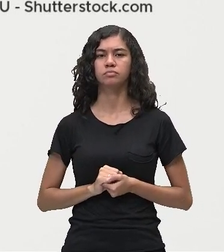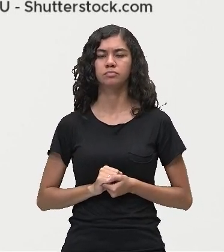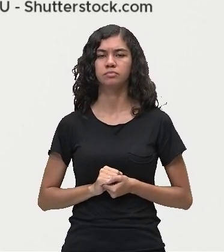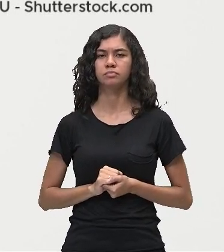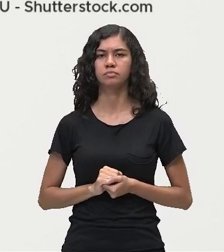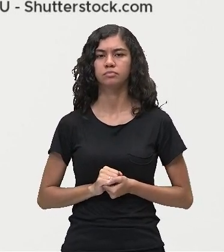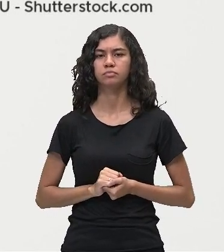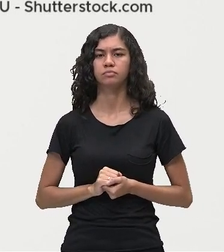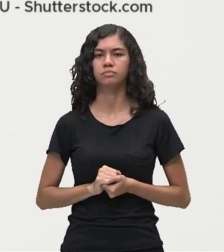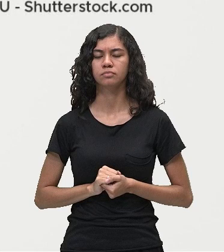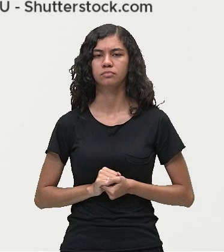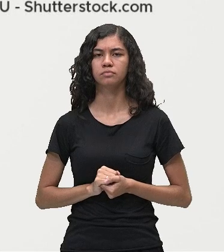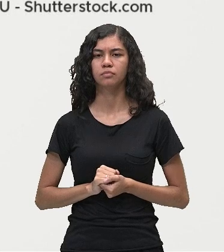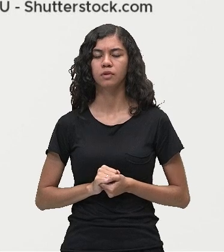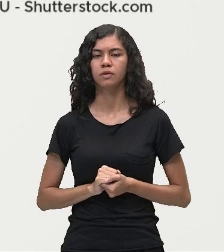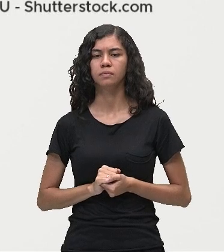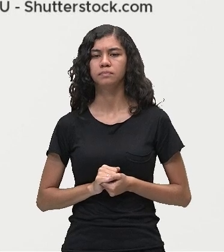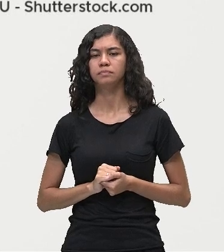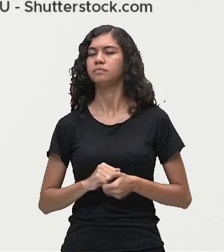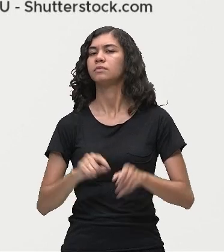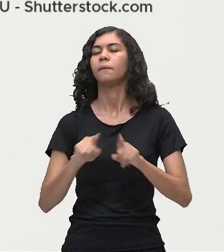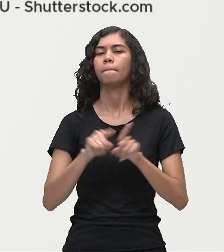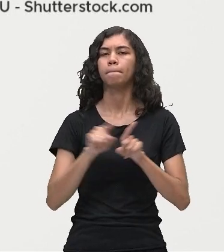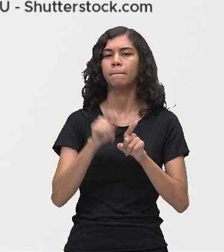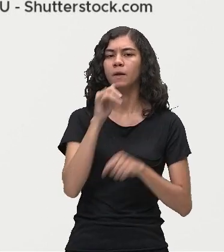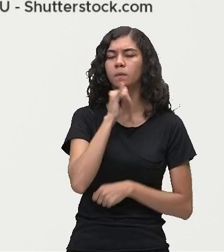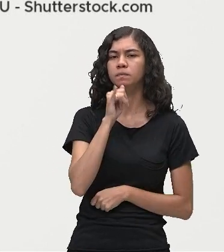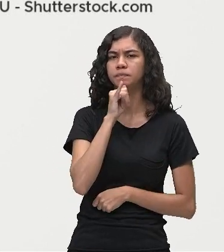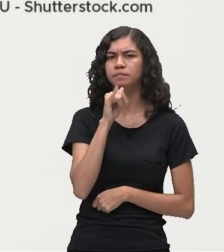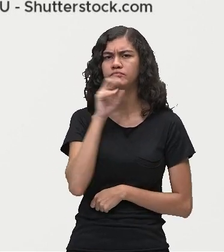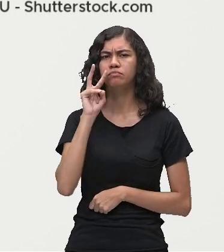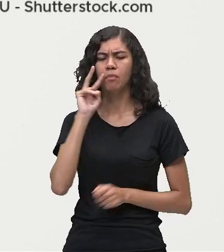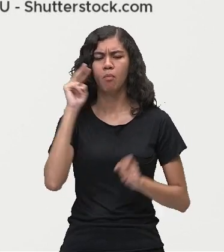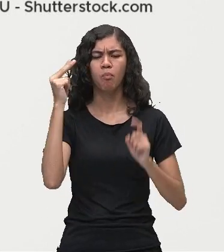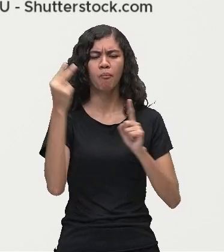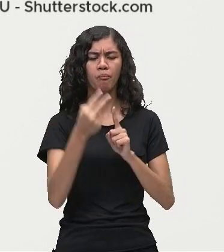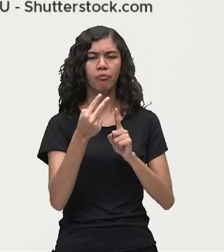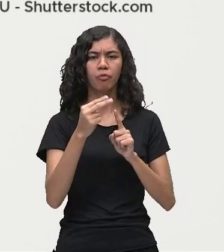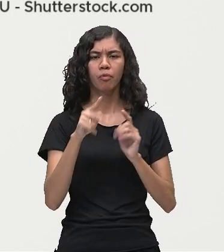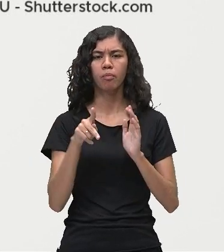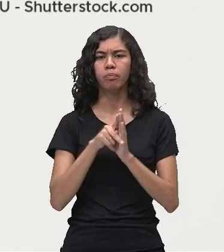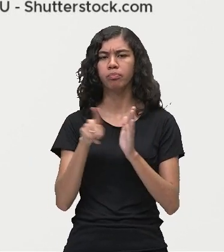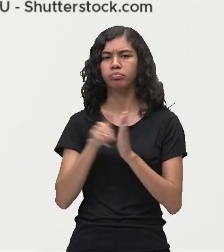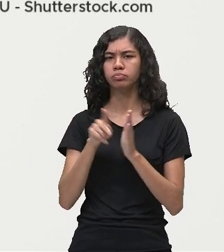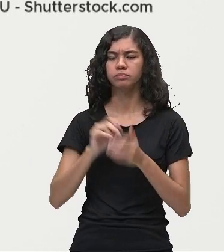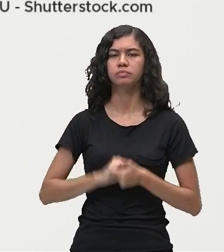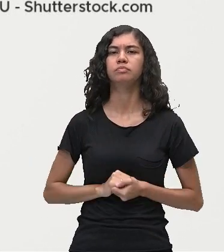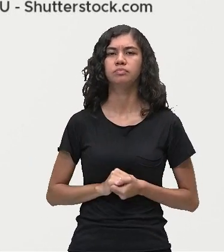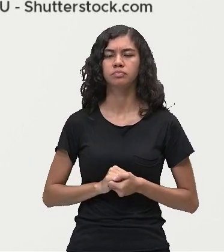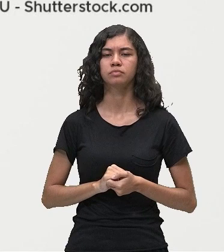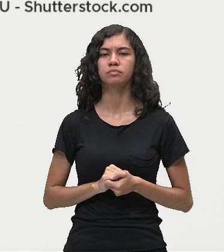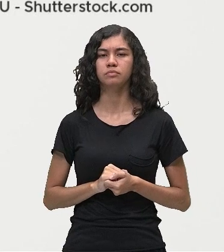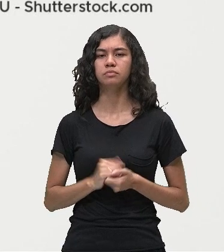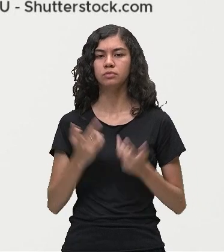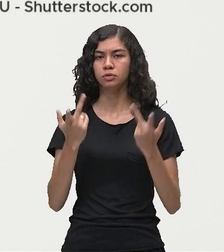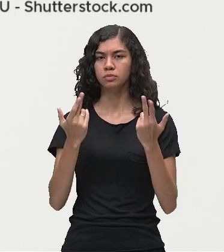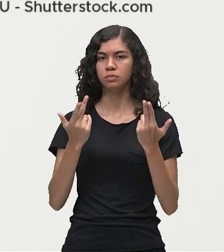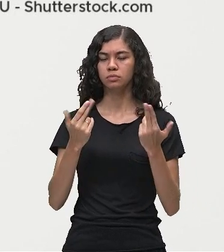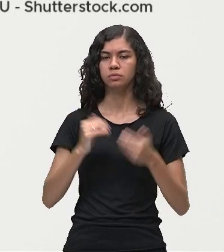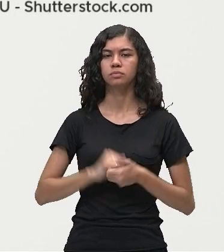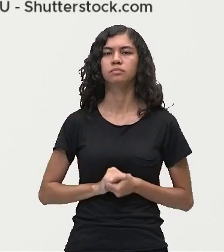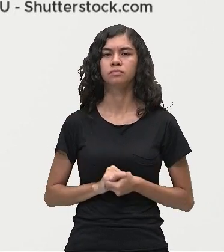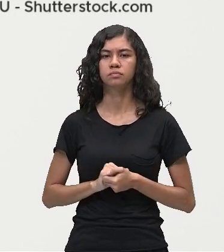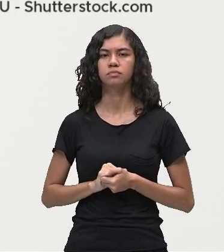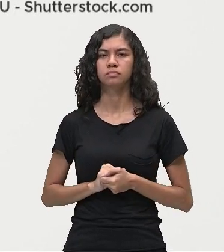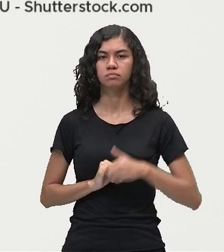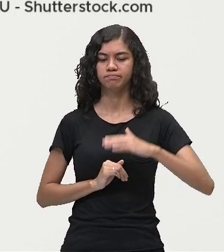da lâmina. Percebemos que o formato é o encontro de dois planos inclinados, ou seja,